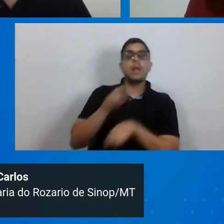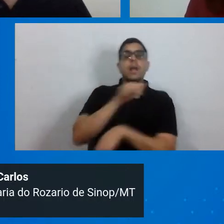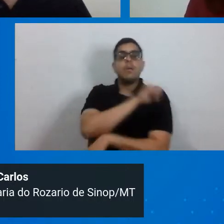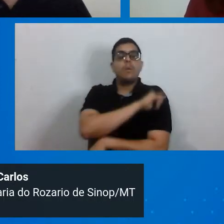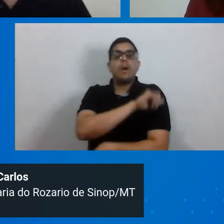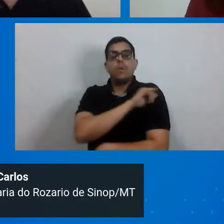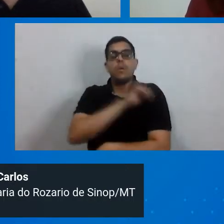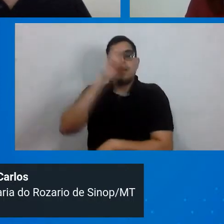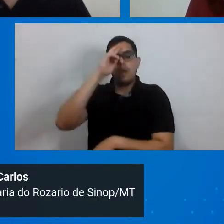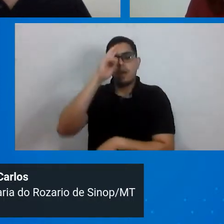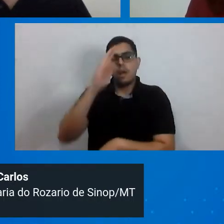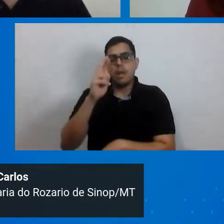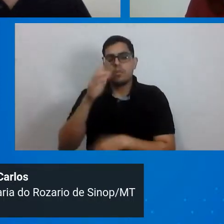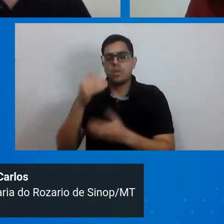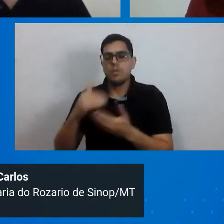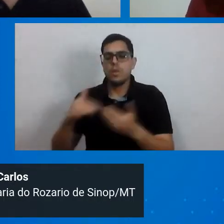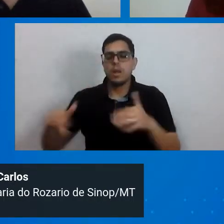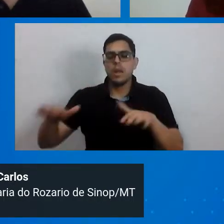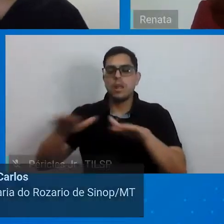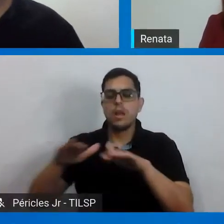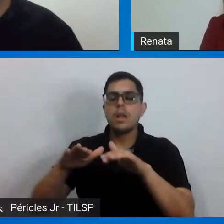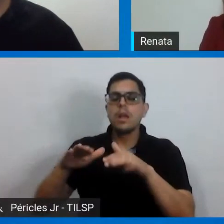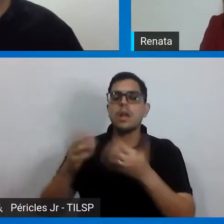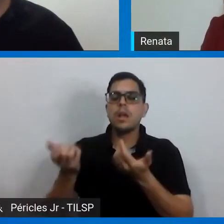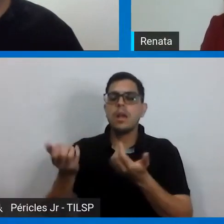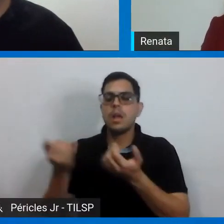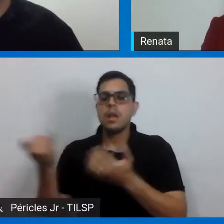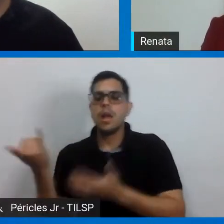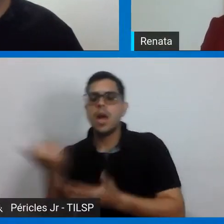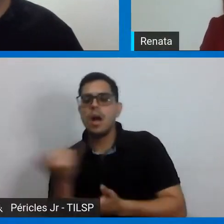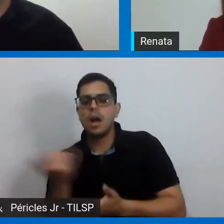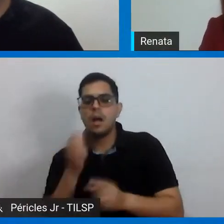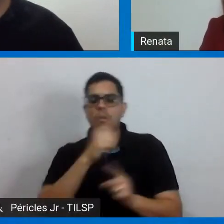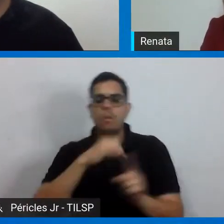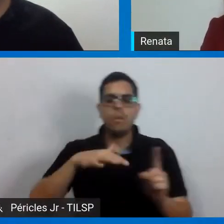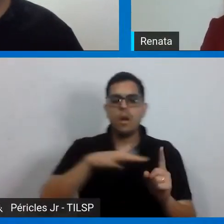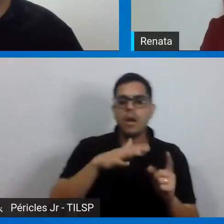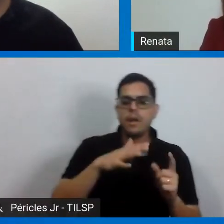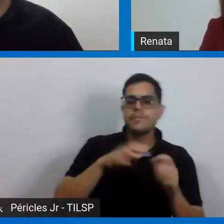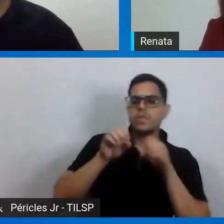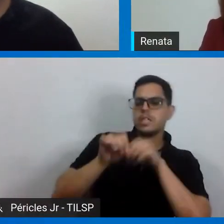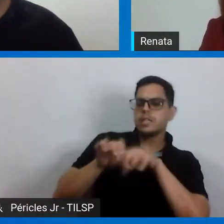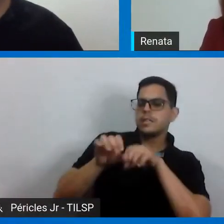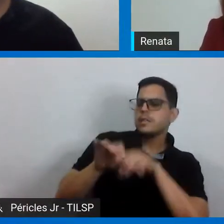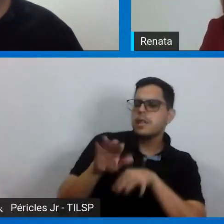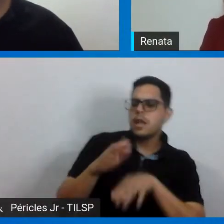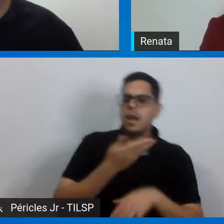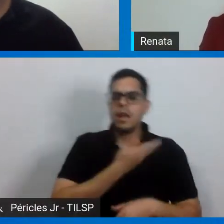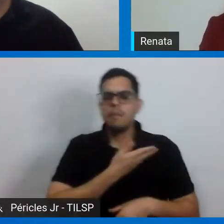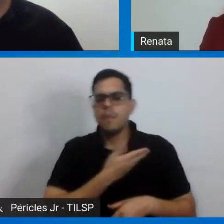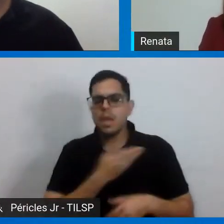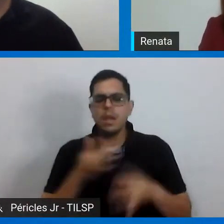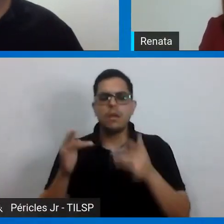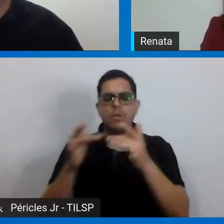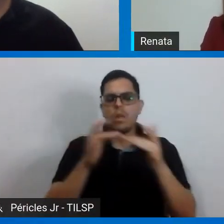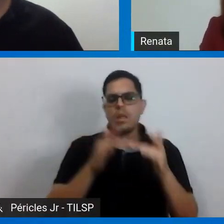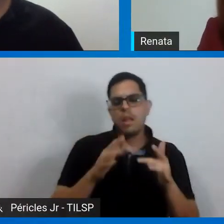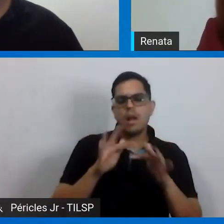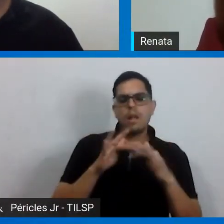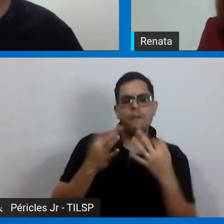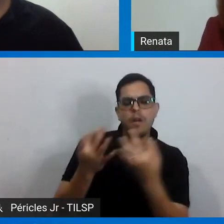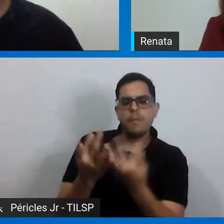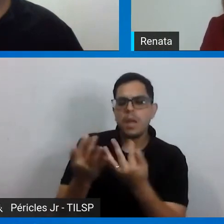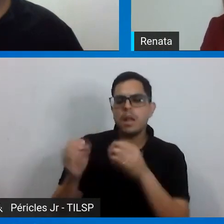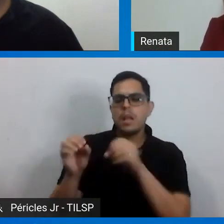na questão de divulgar e ensinar os seus os seus familiares quem está próximo feito